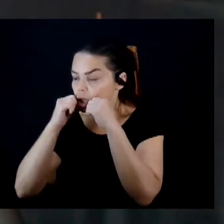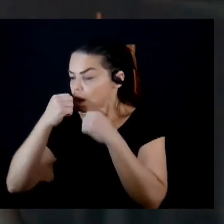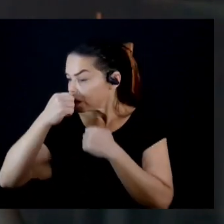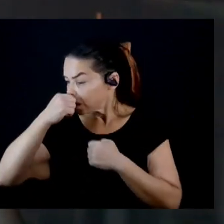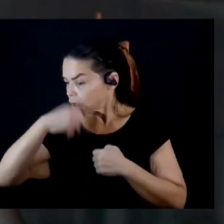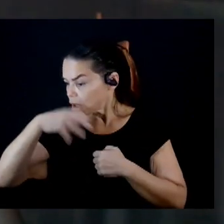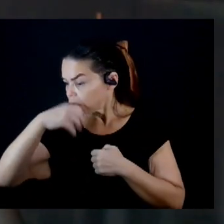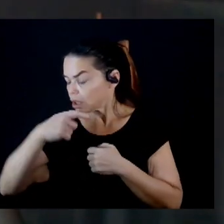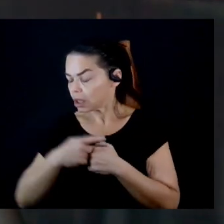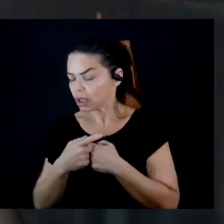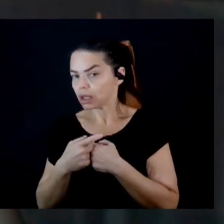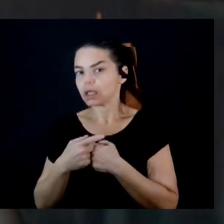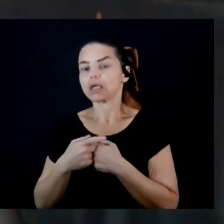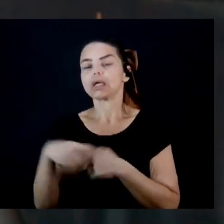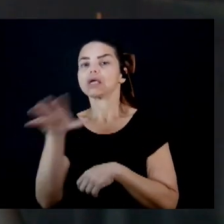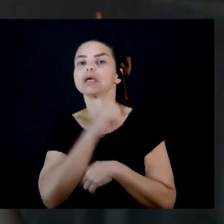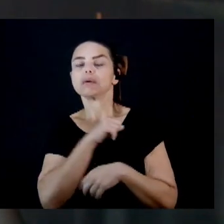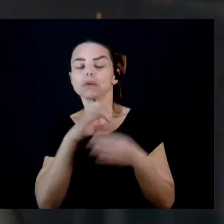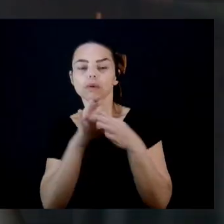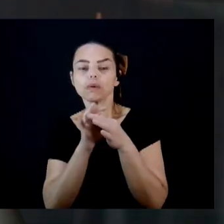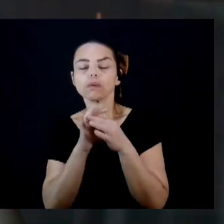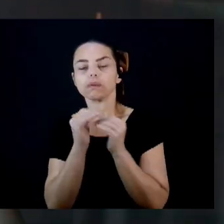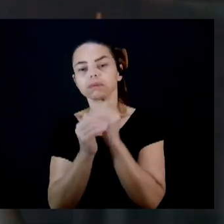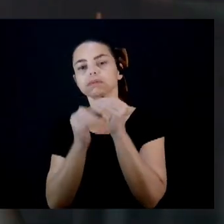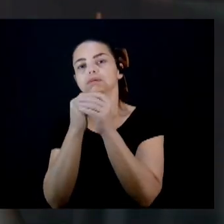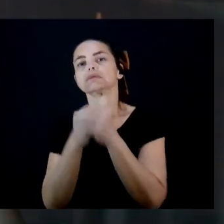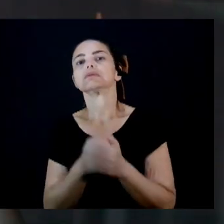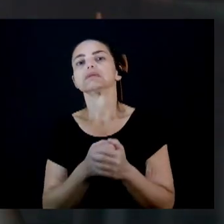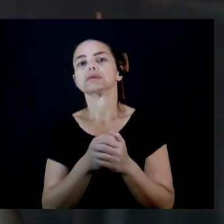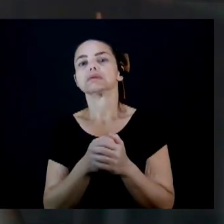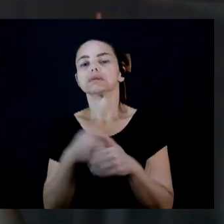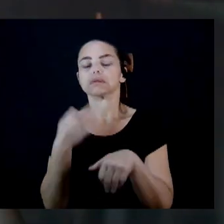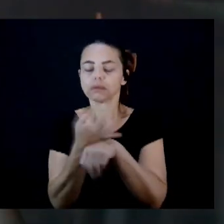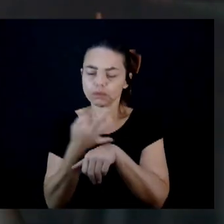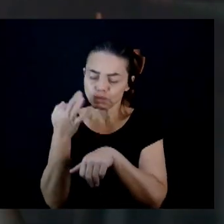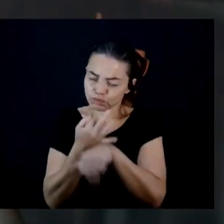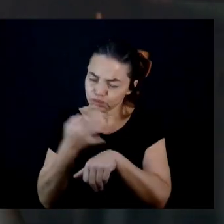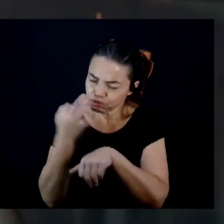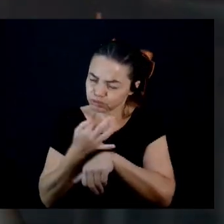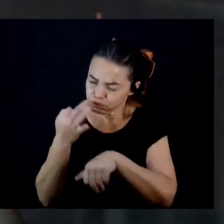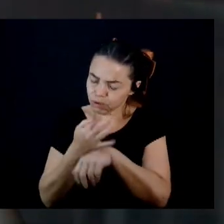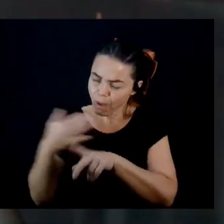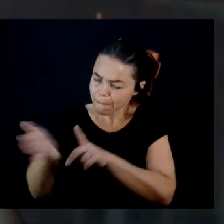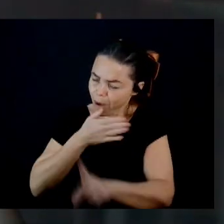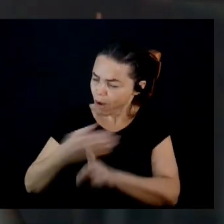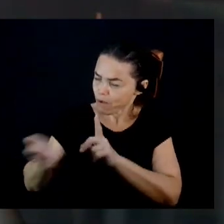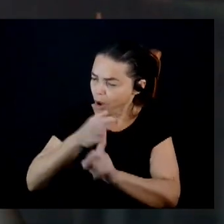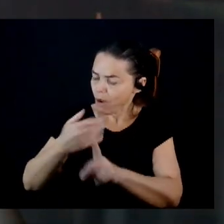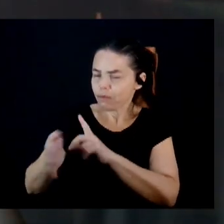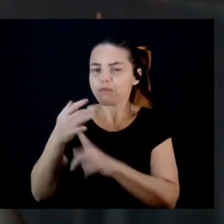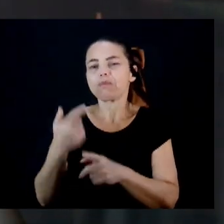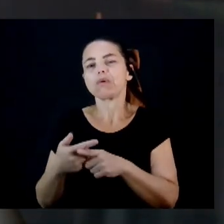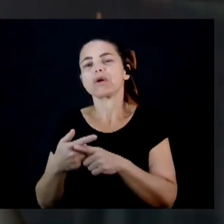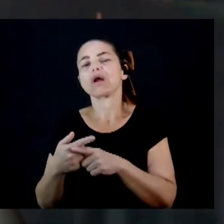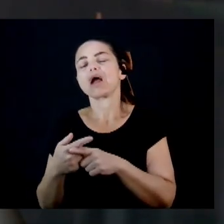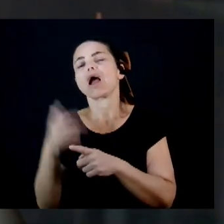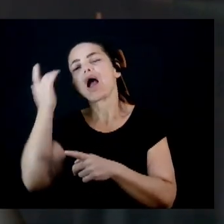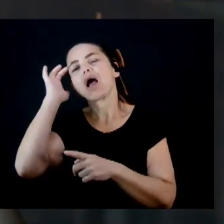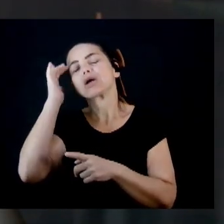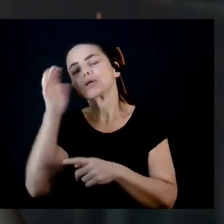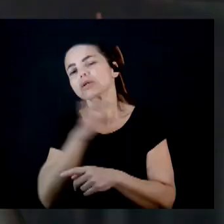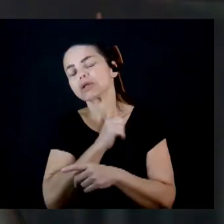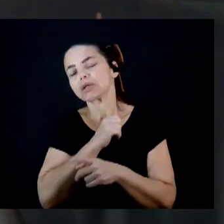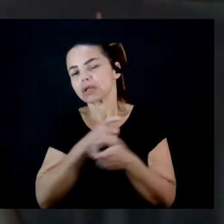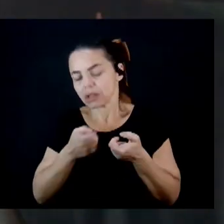Achando que... juntos. Sim. Né? Então, suporta agressividades, porque isso faz parte do amor. Então, é uma sexualidade que